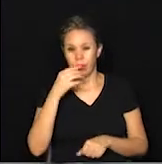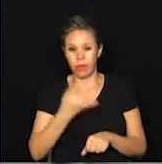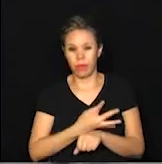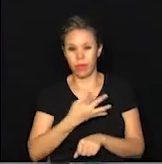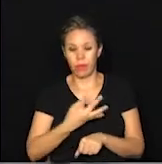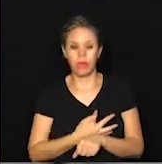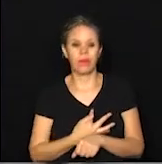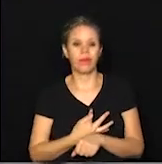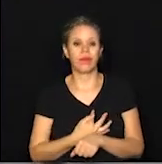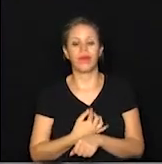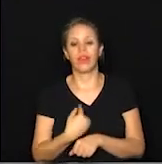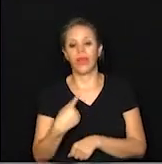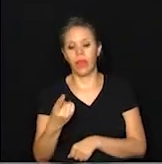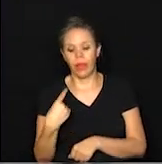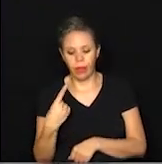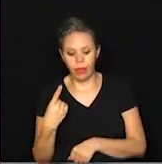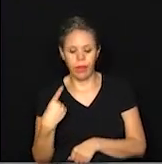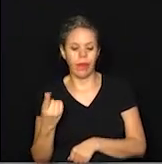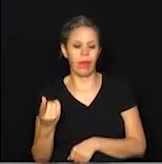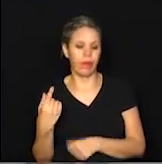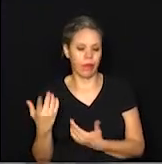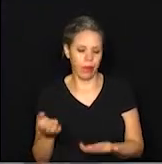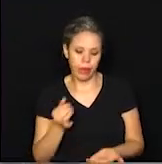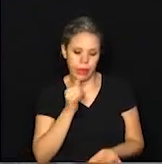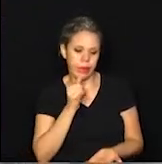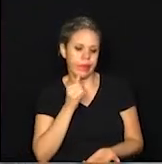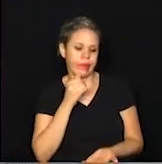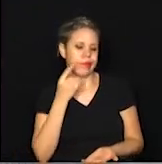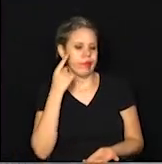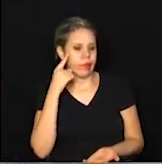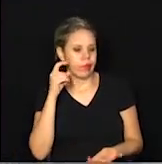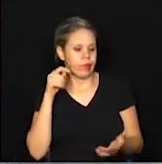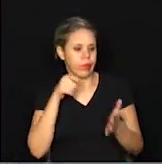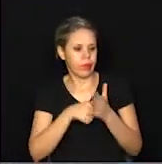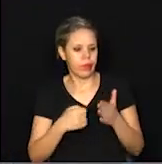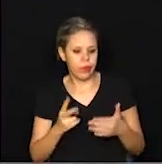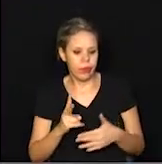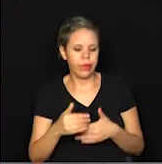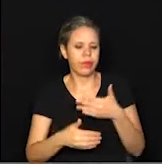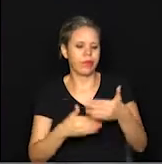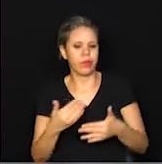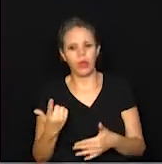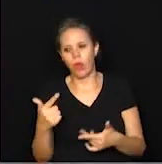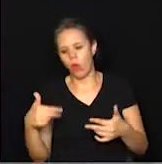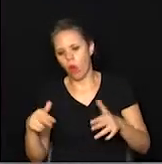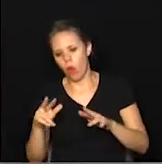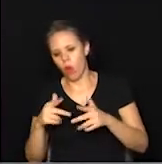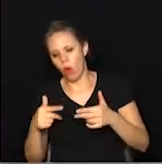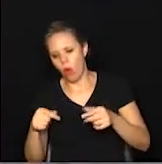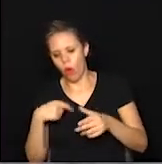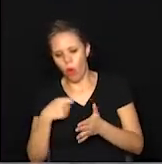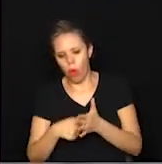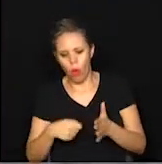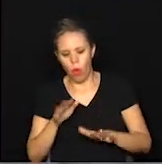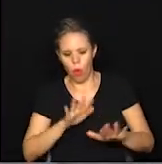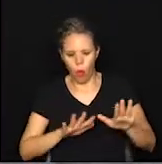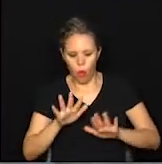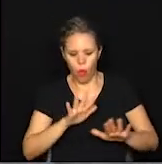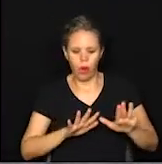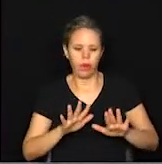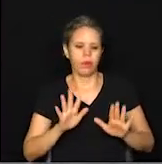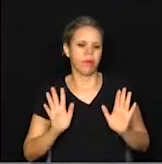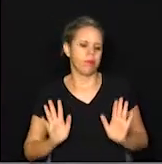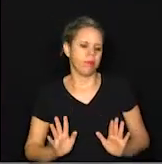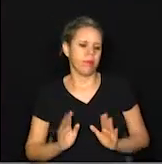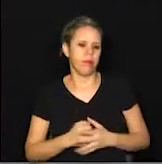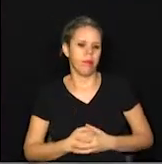vem, daquela prerrogativa de que é interessante a gente seguir em frente, e outras prerrogativas que a gente tem que tomar muito cuidado.